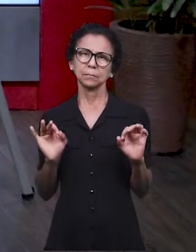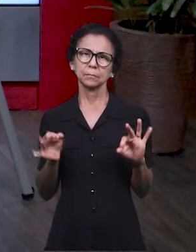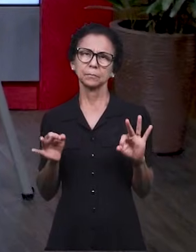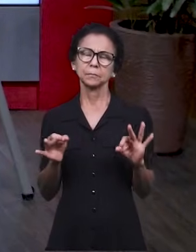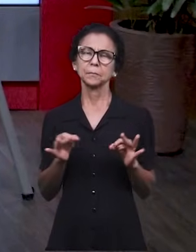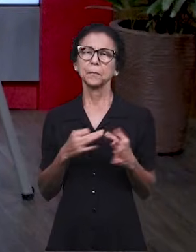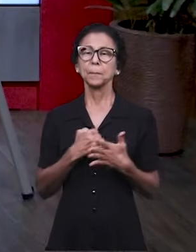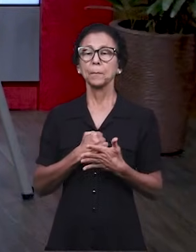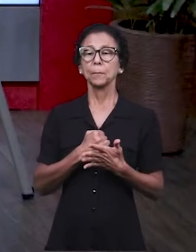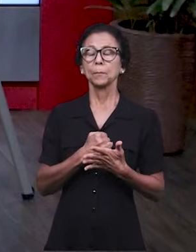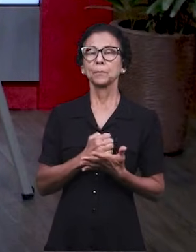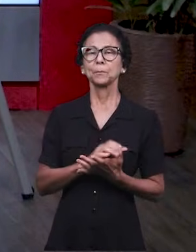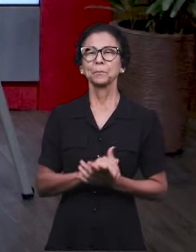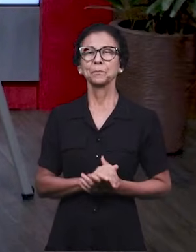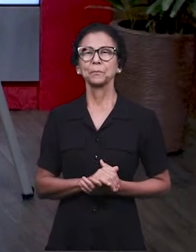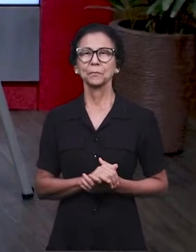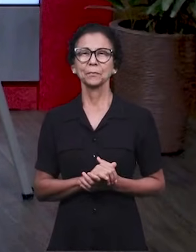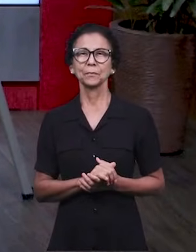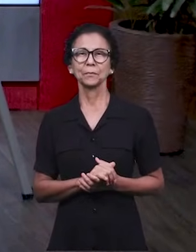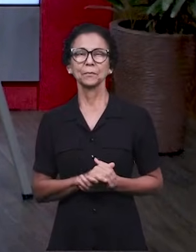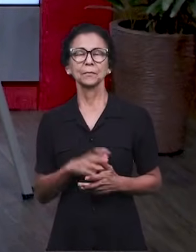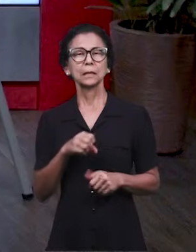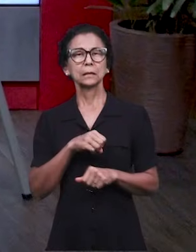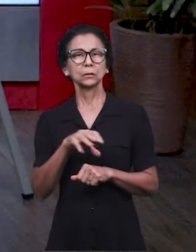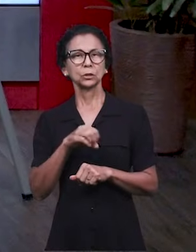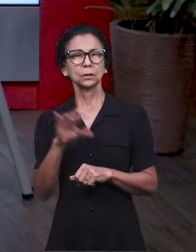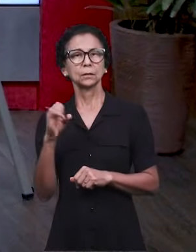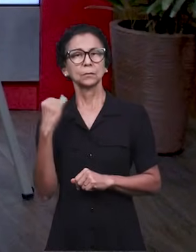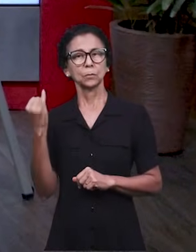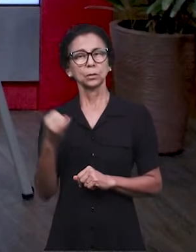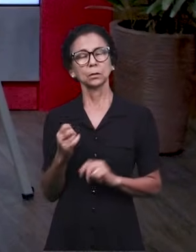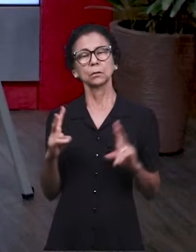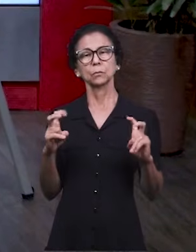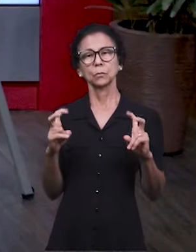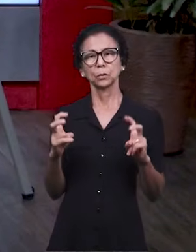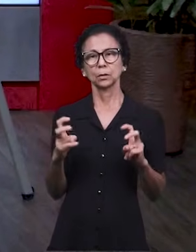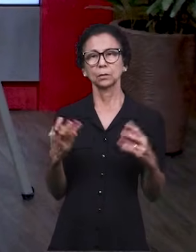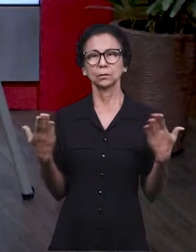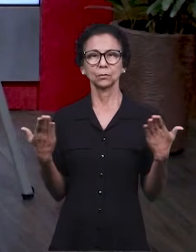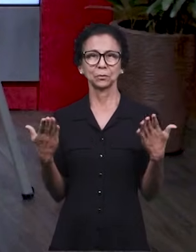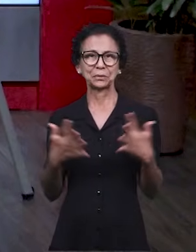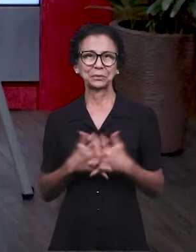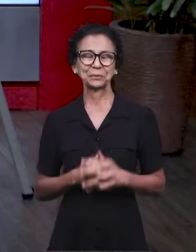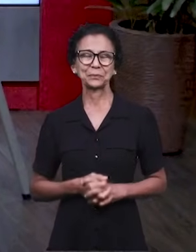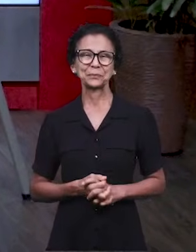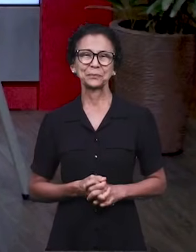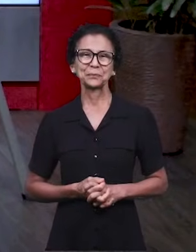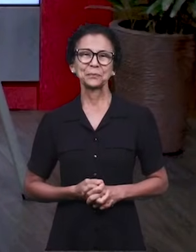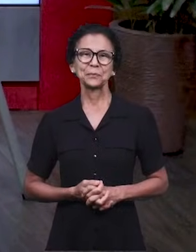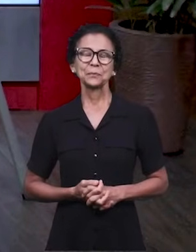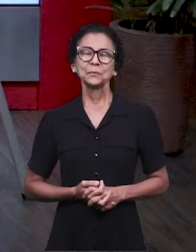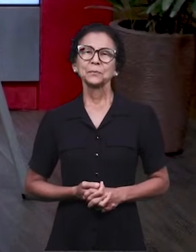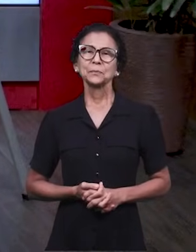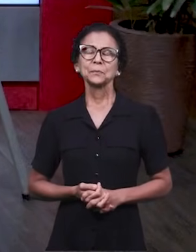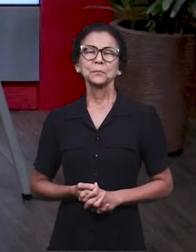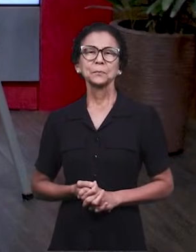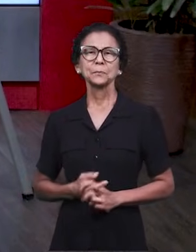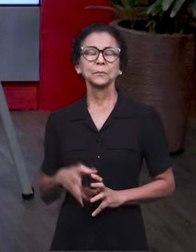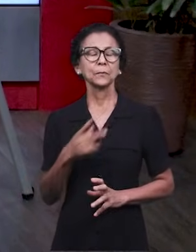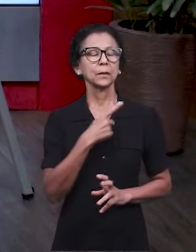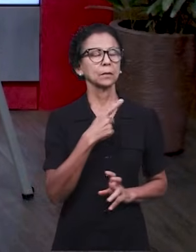informações relevantes aqui para esse assunto que nós estamos tratando no dia de hoje. Pastor